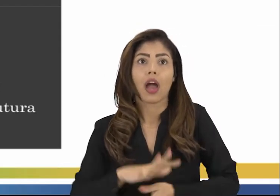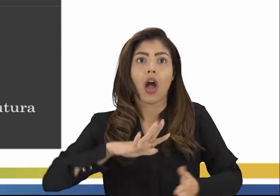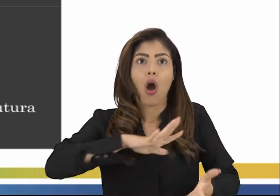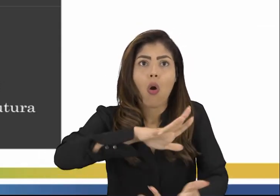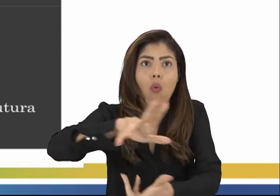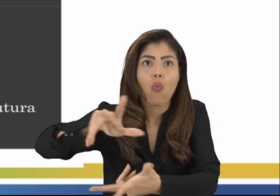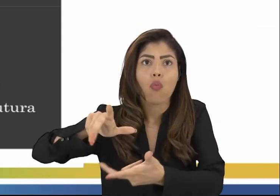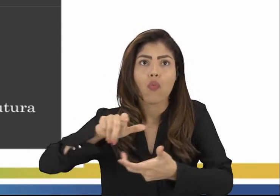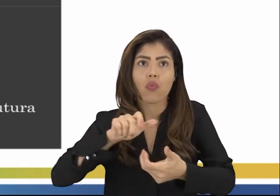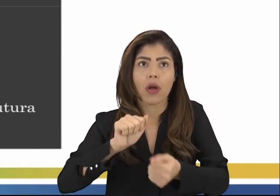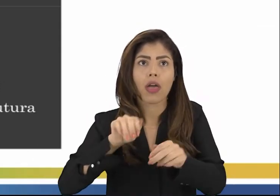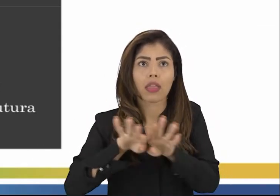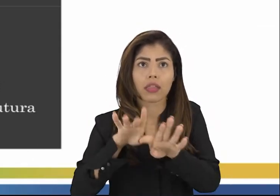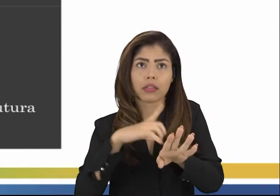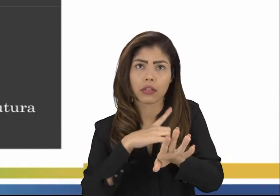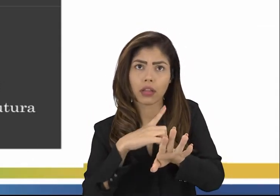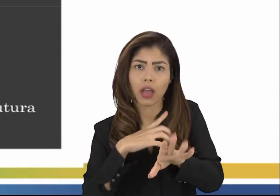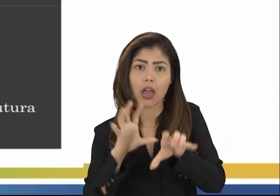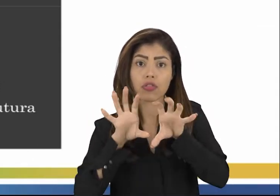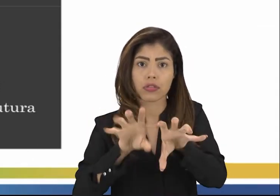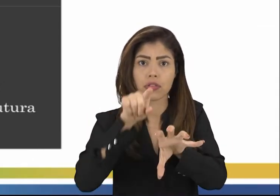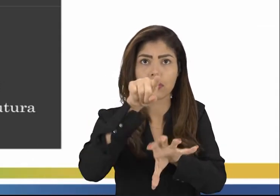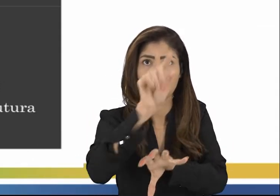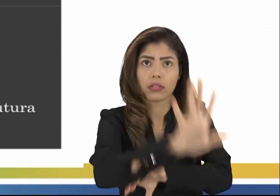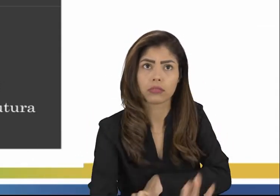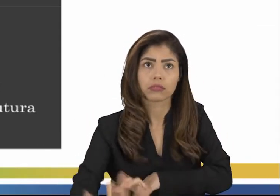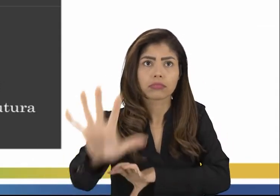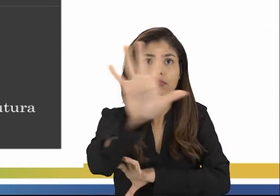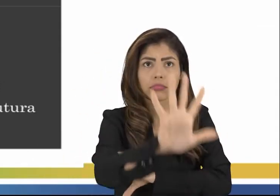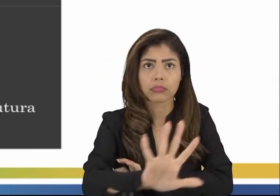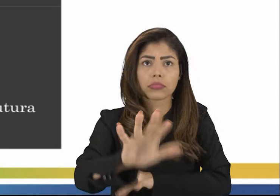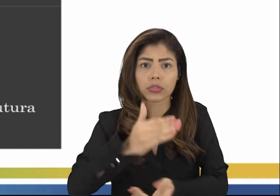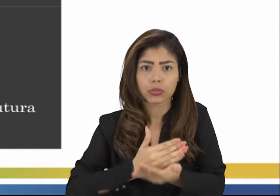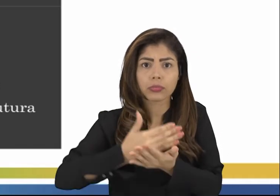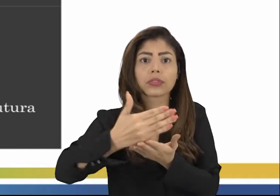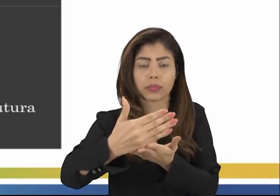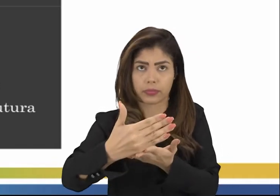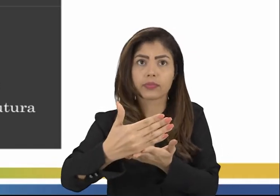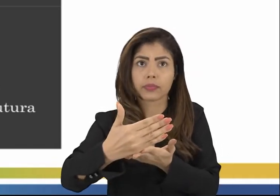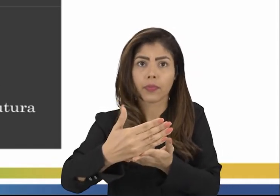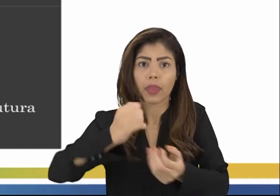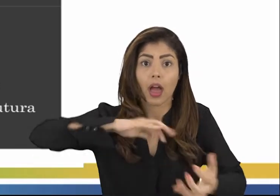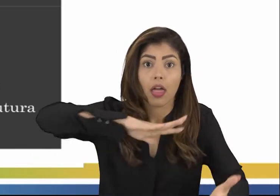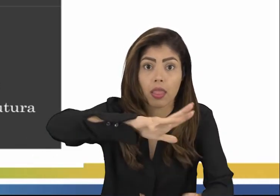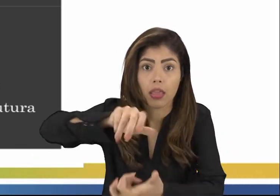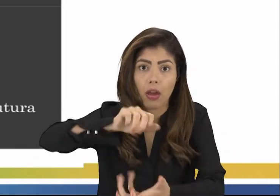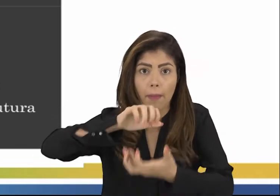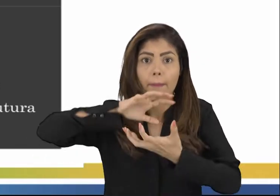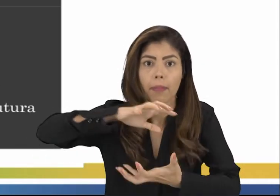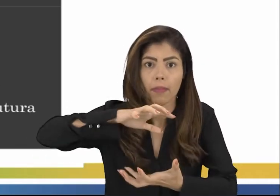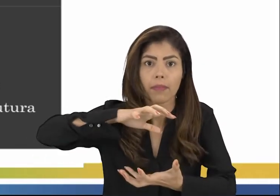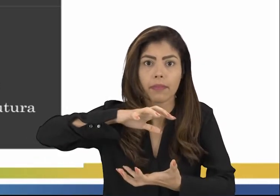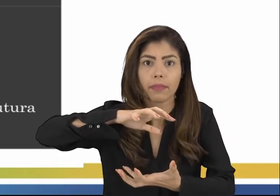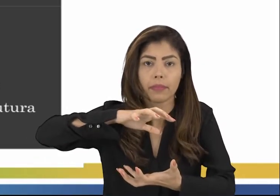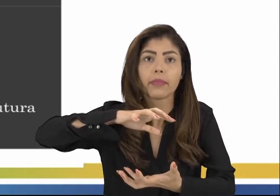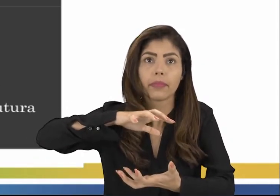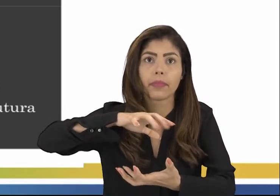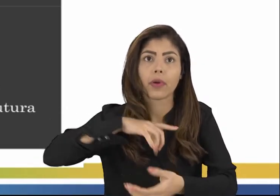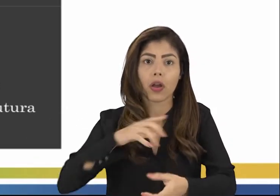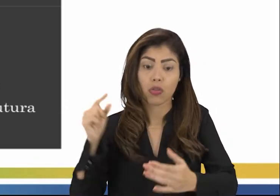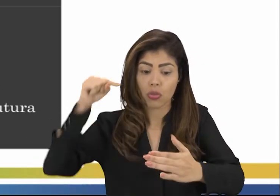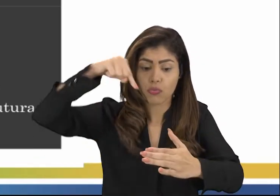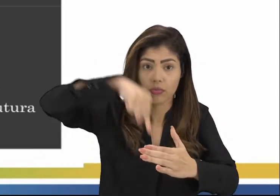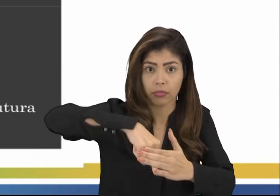para Aristóteles, tinha esses postulados iniciais. A Terra era imóvel, no centro do